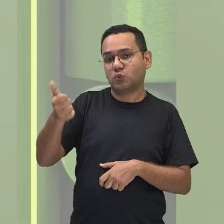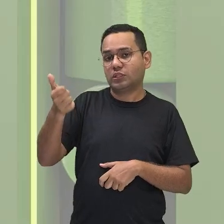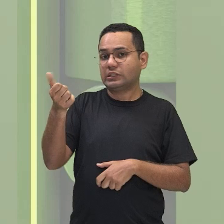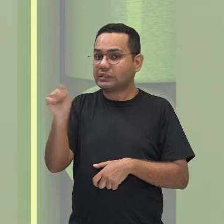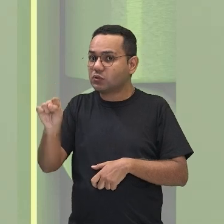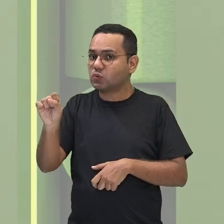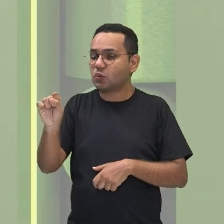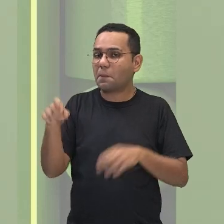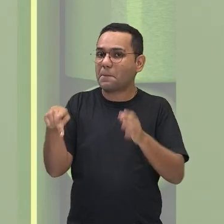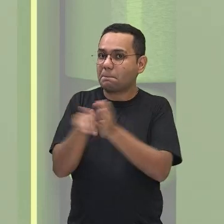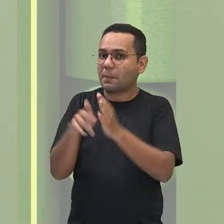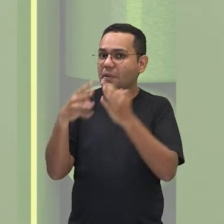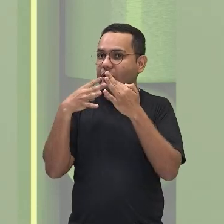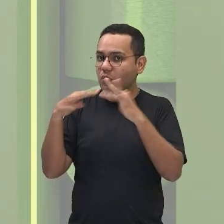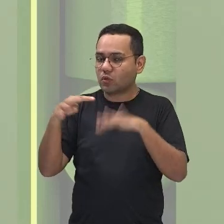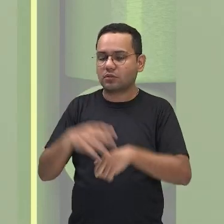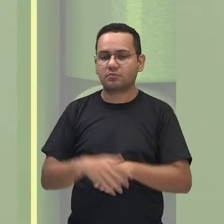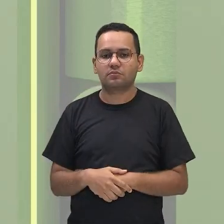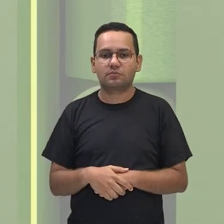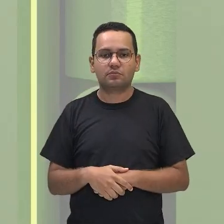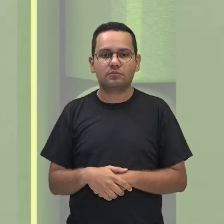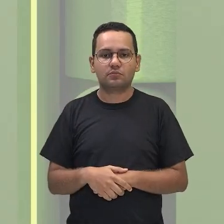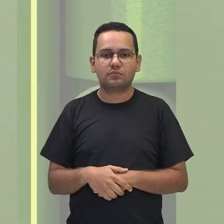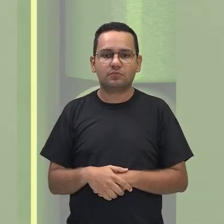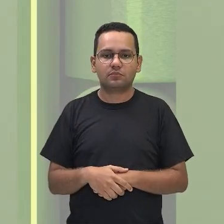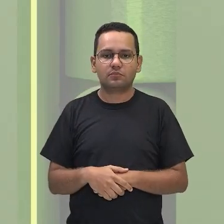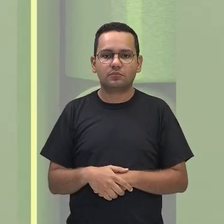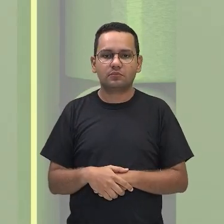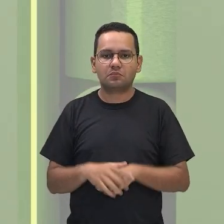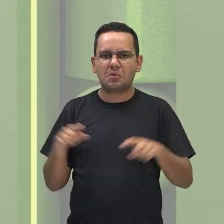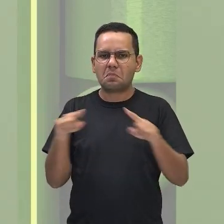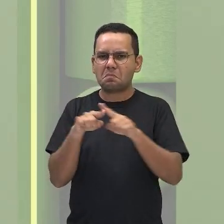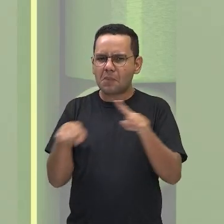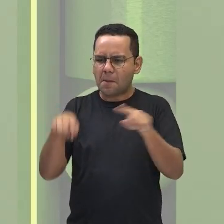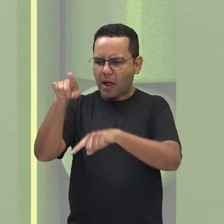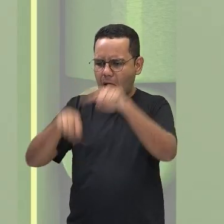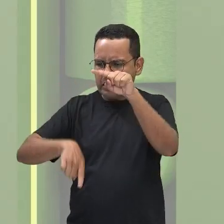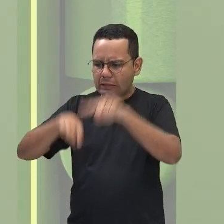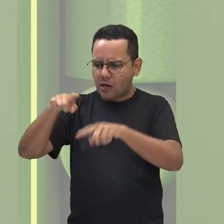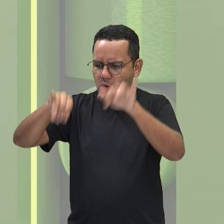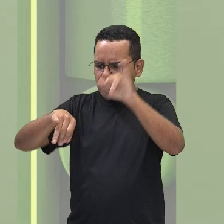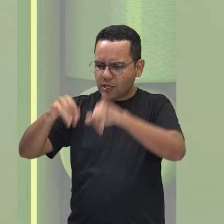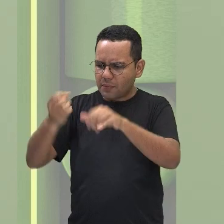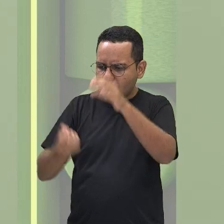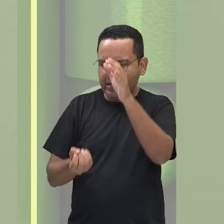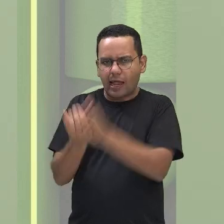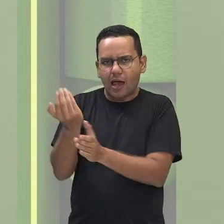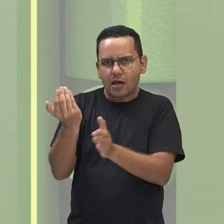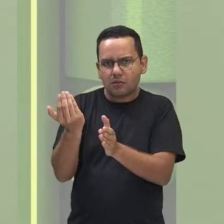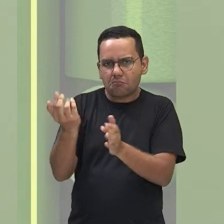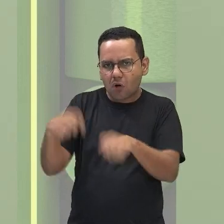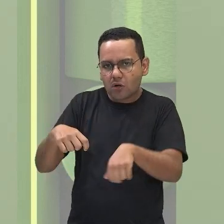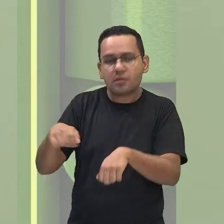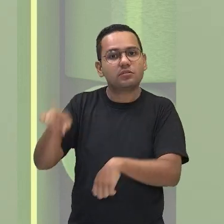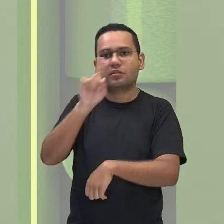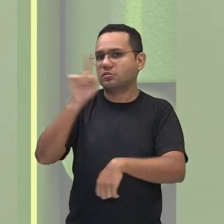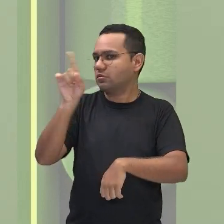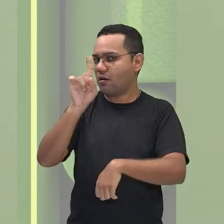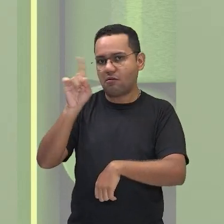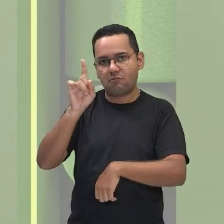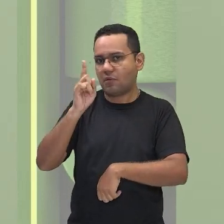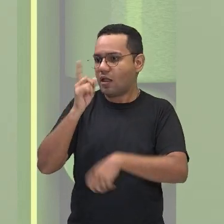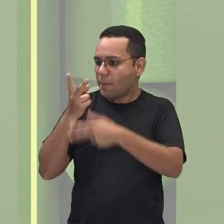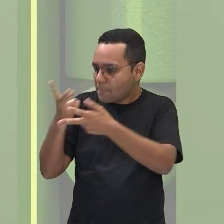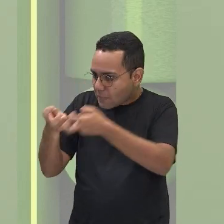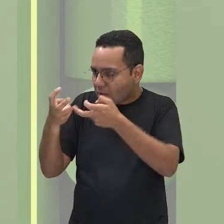elemento químico, ele não pode ser criado, ele é tirado da natureza, certo?